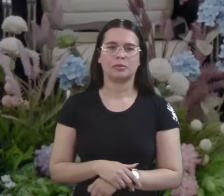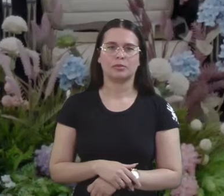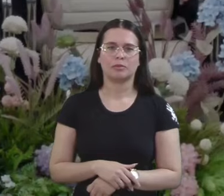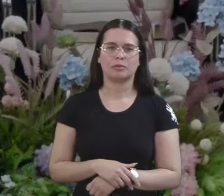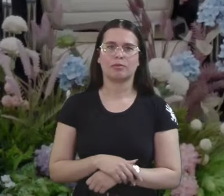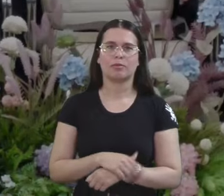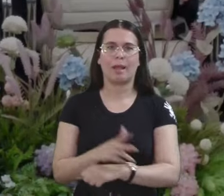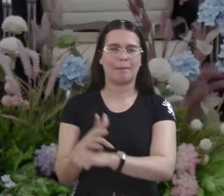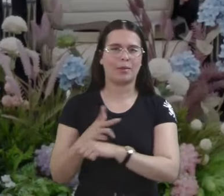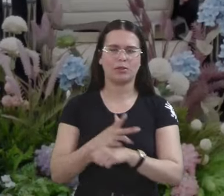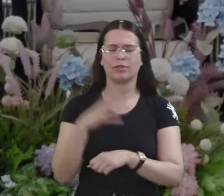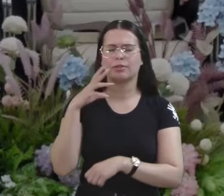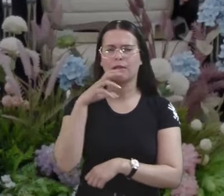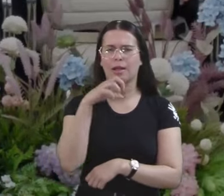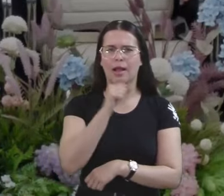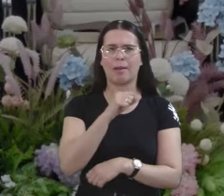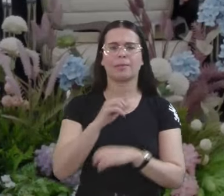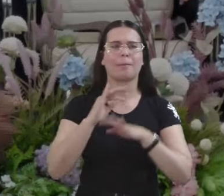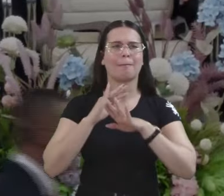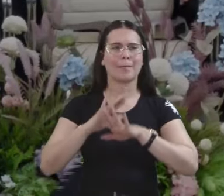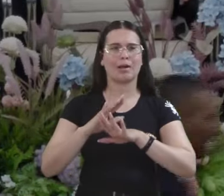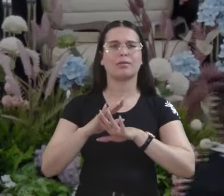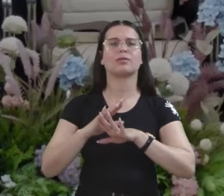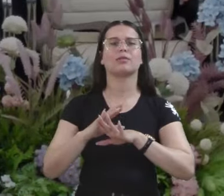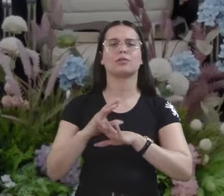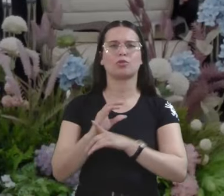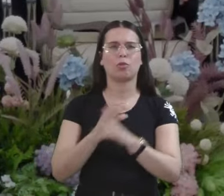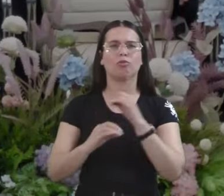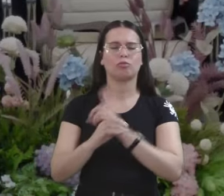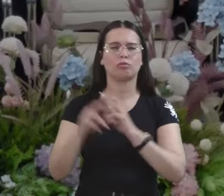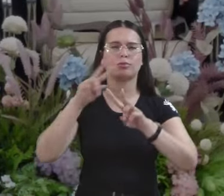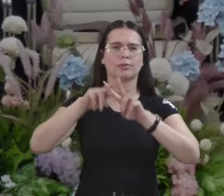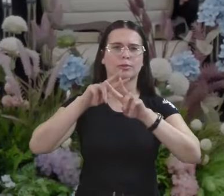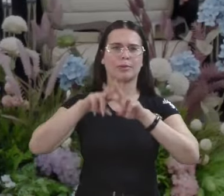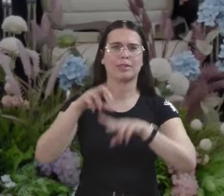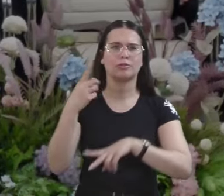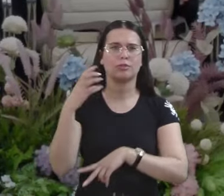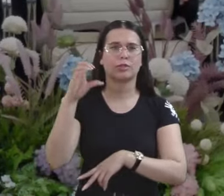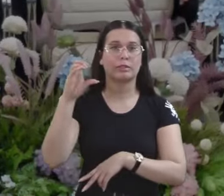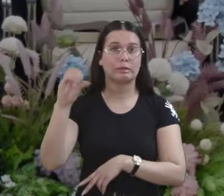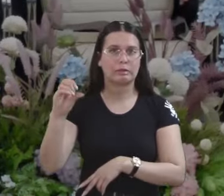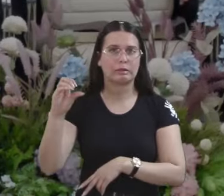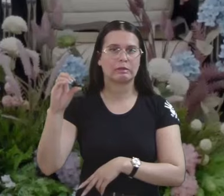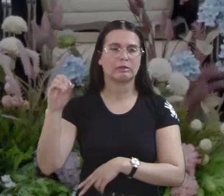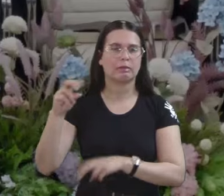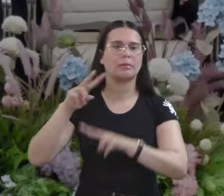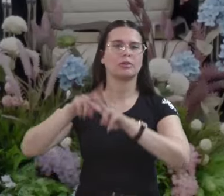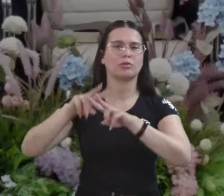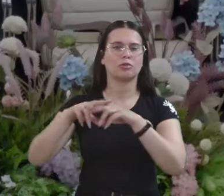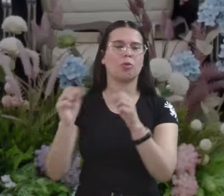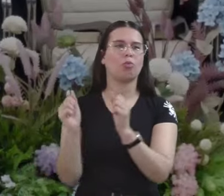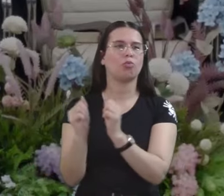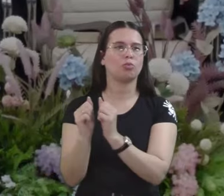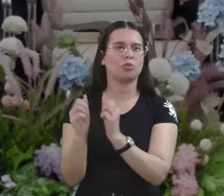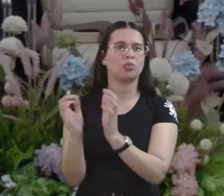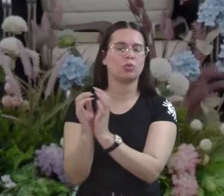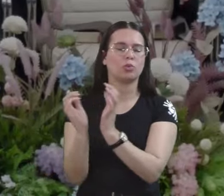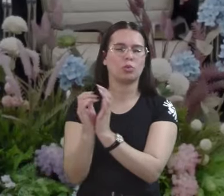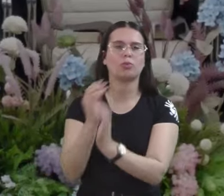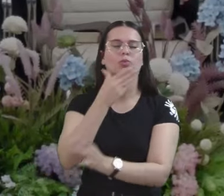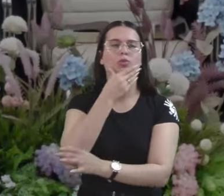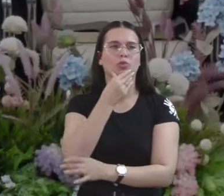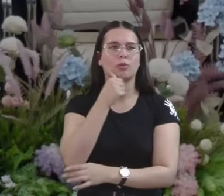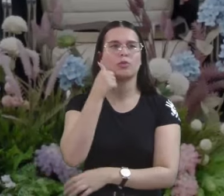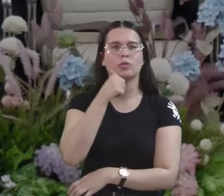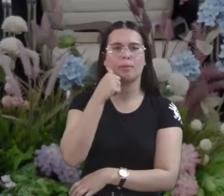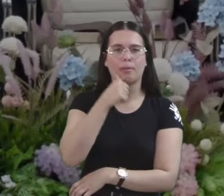a coisa é muito rápida. Mas o Capelania estende-se mais de 100 presídios, um grupo de homens e mulheres que correm durante a